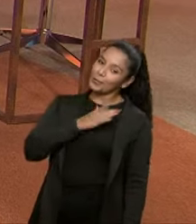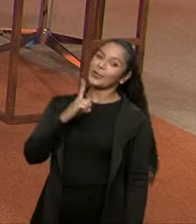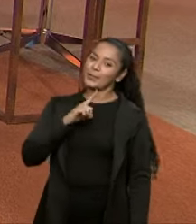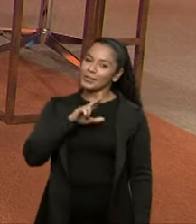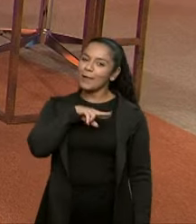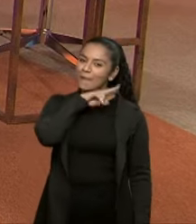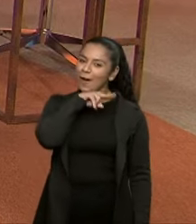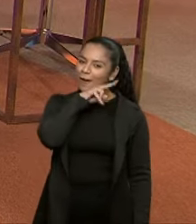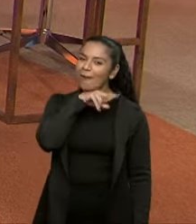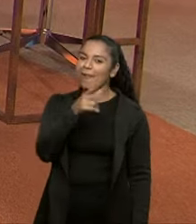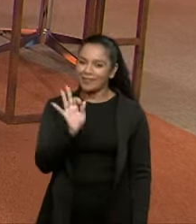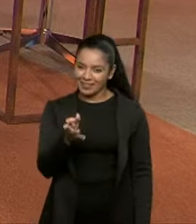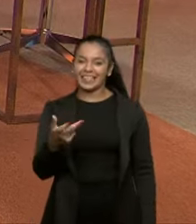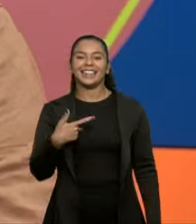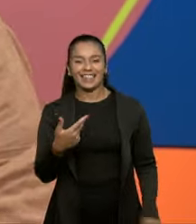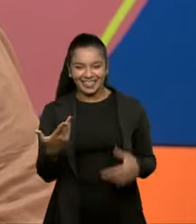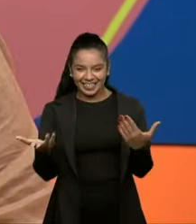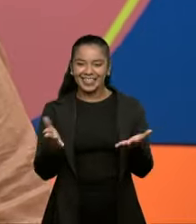natureza.